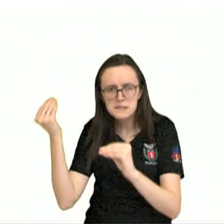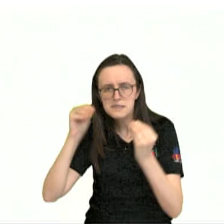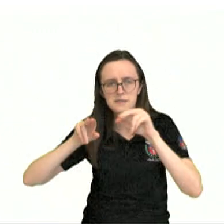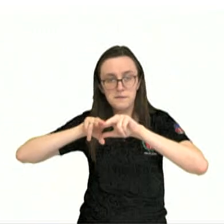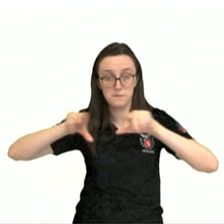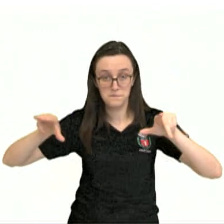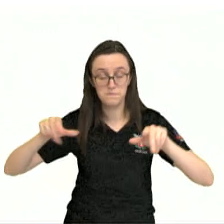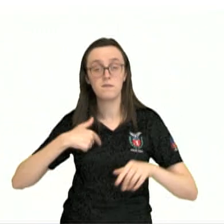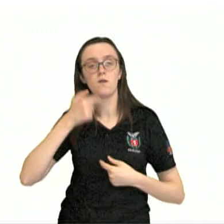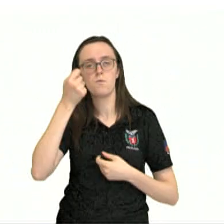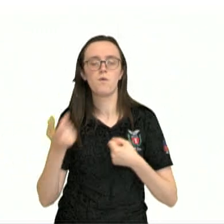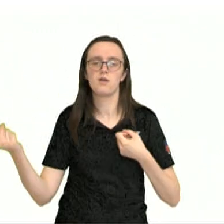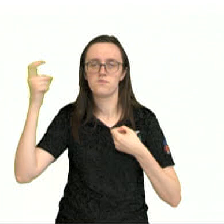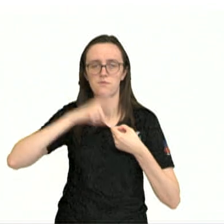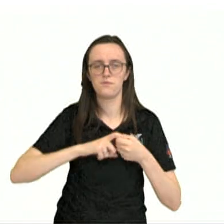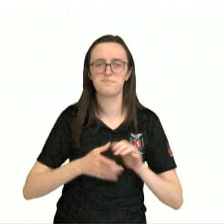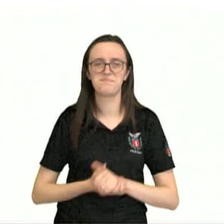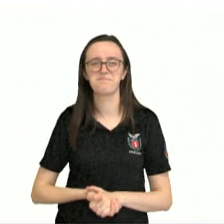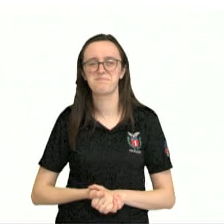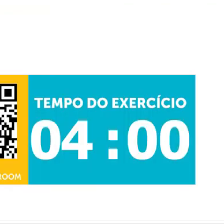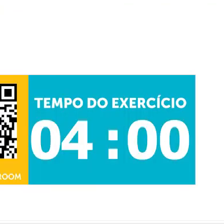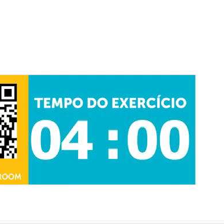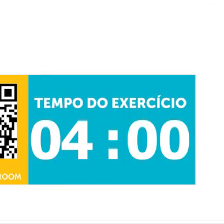nela. Eu já volto!